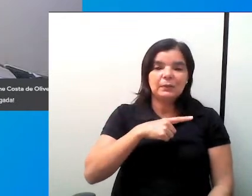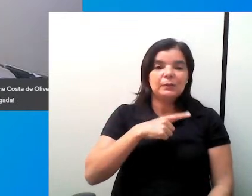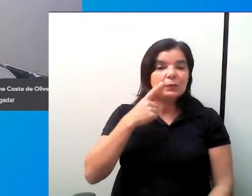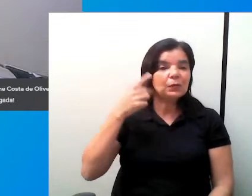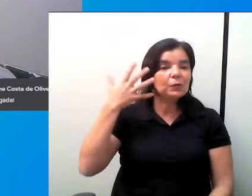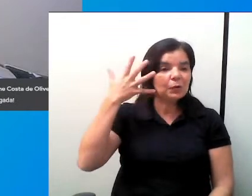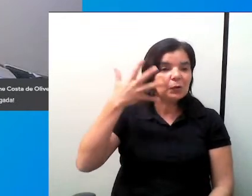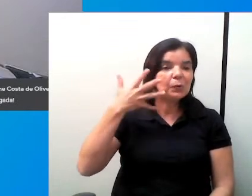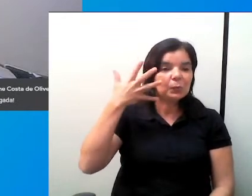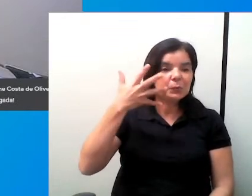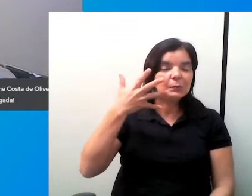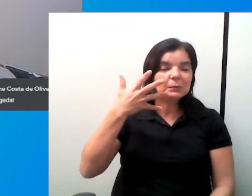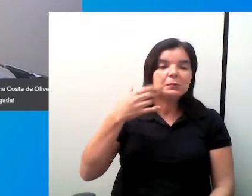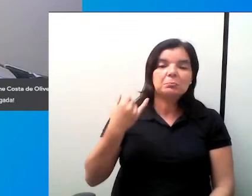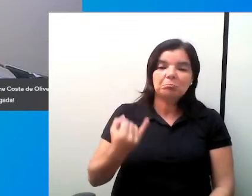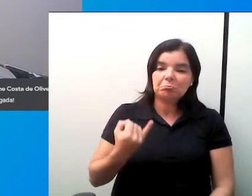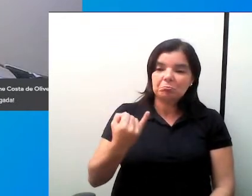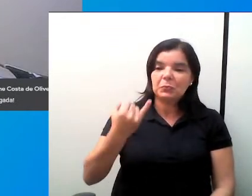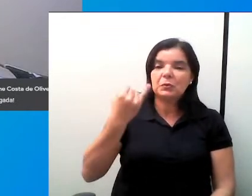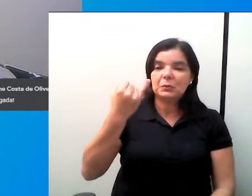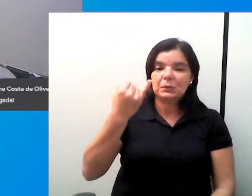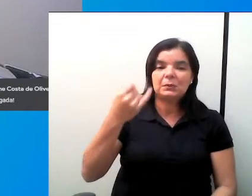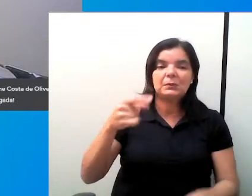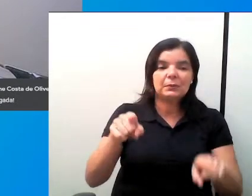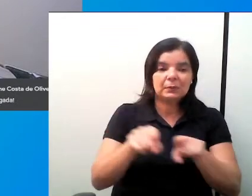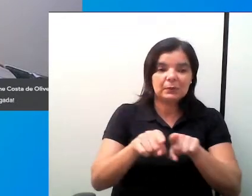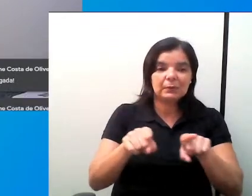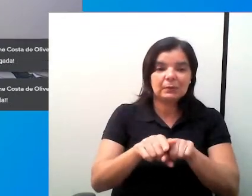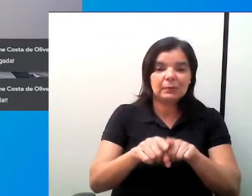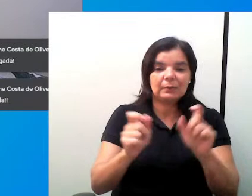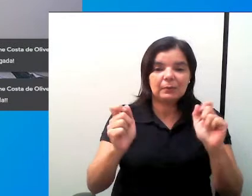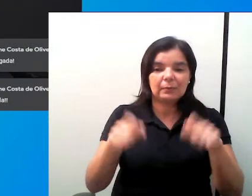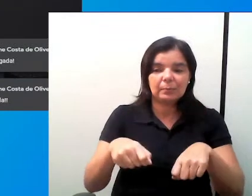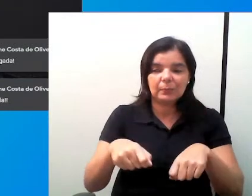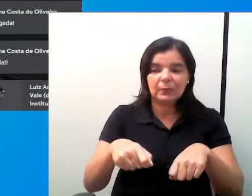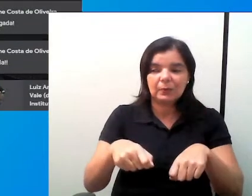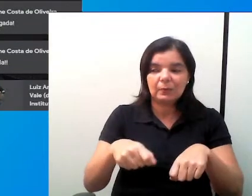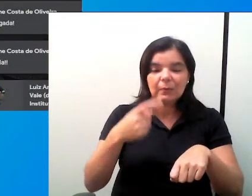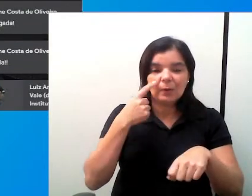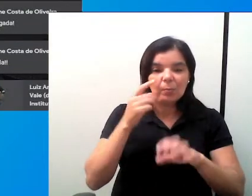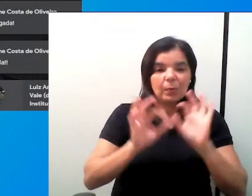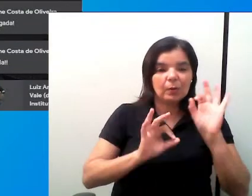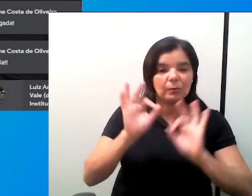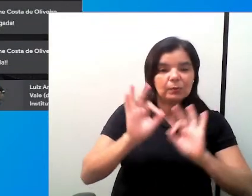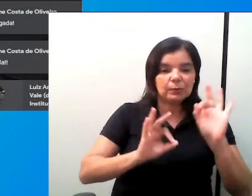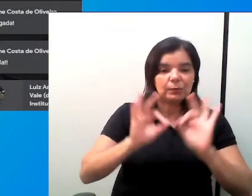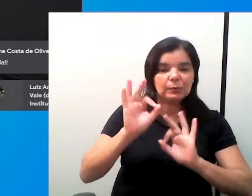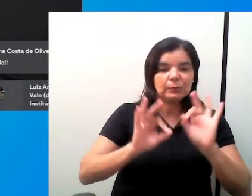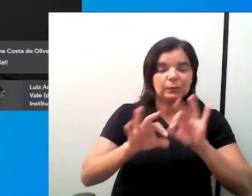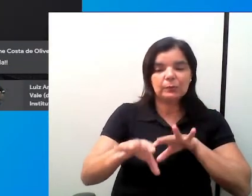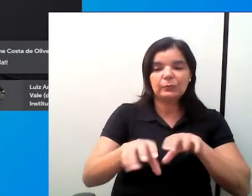evento extremamente importante para a formação